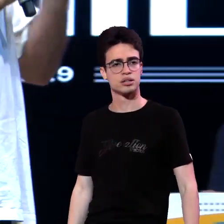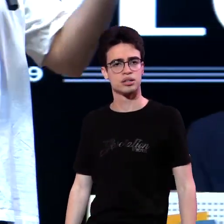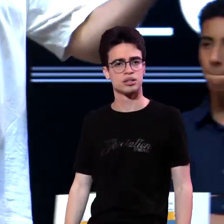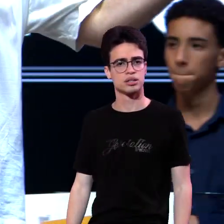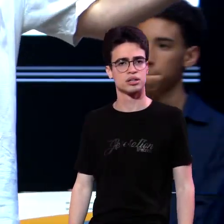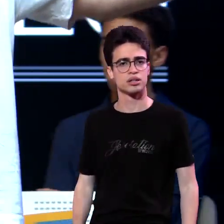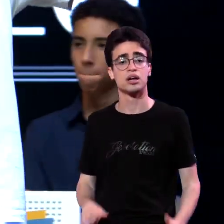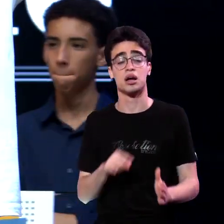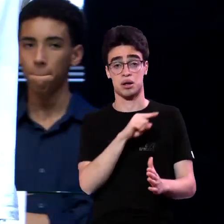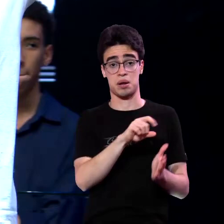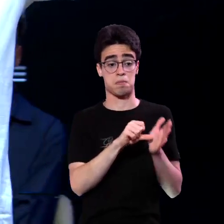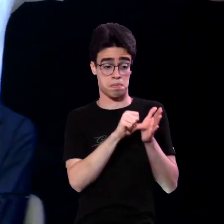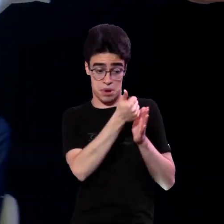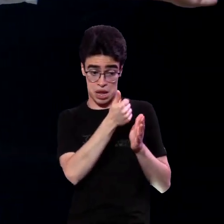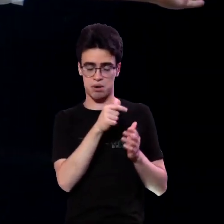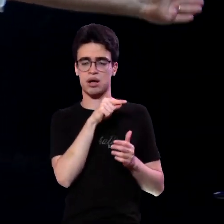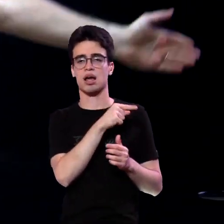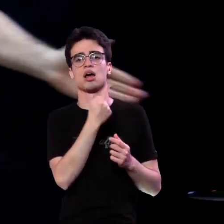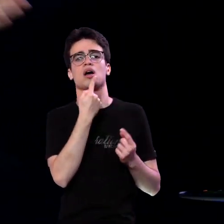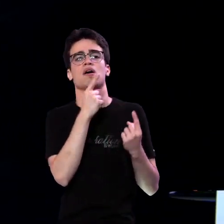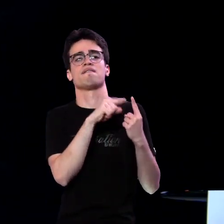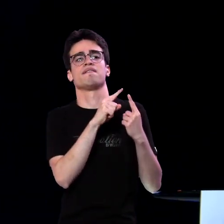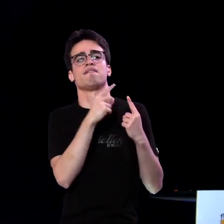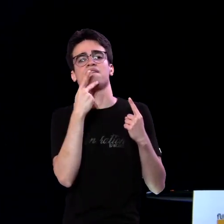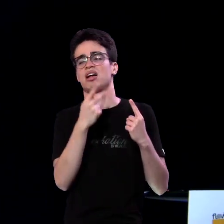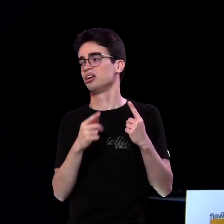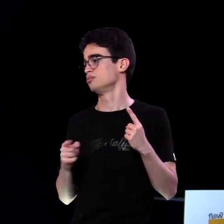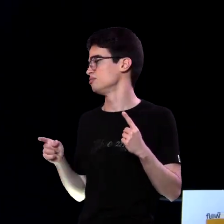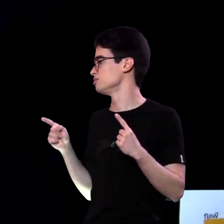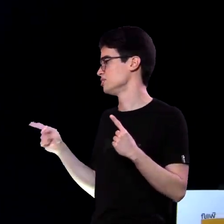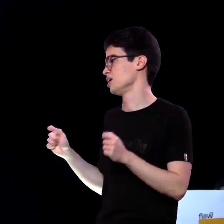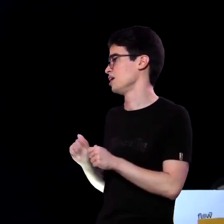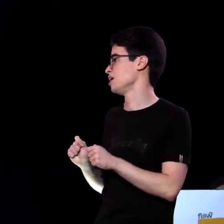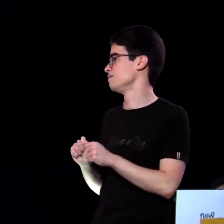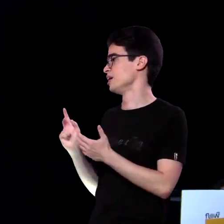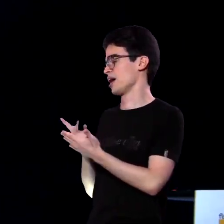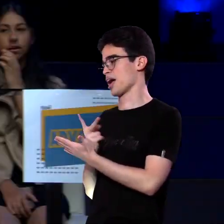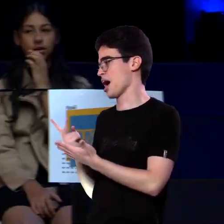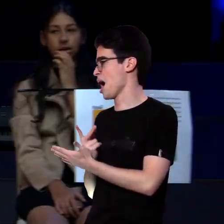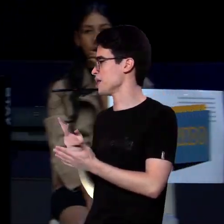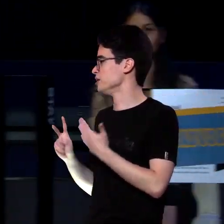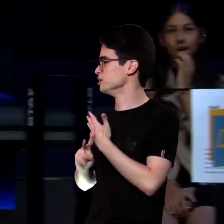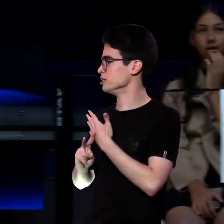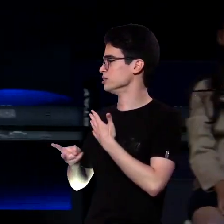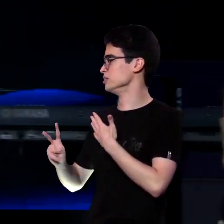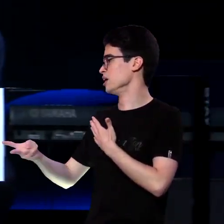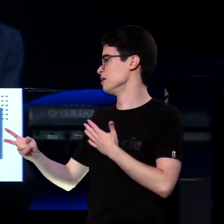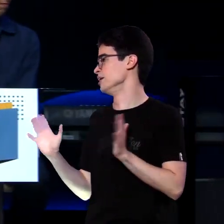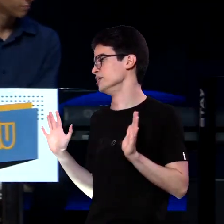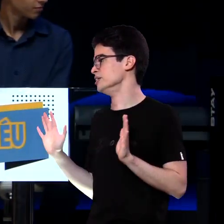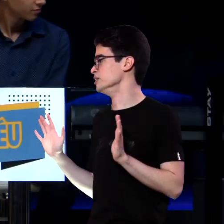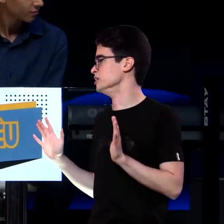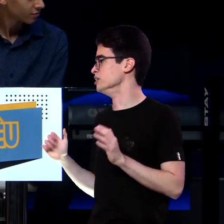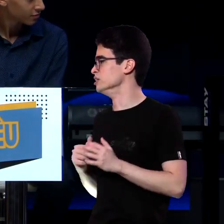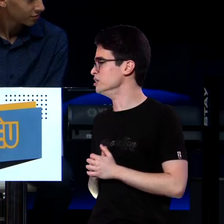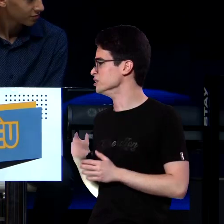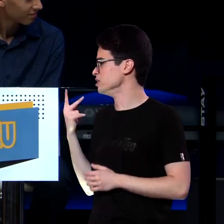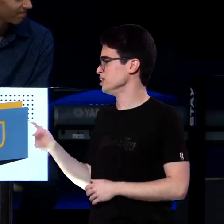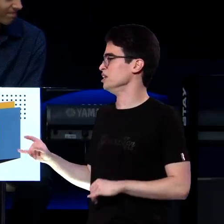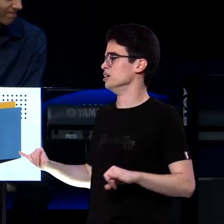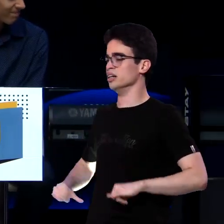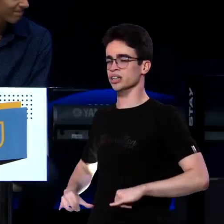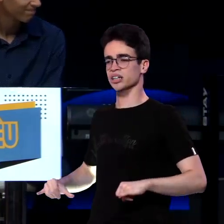O primeiro amigo de Jó falou, você está colhendo o que você plantou, irmão. O teu